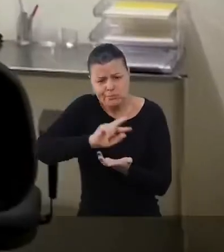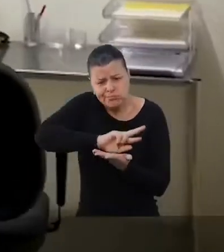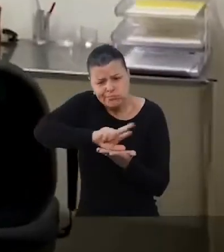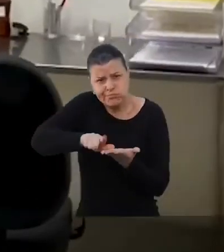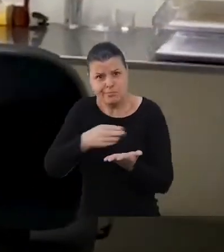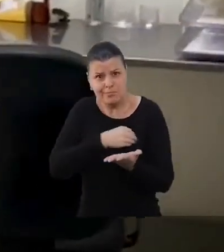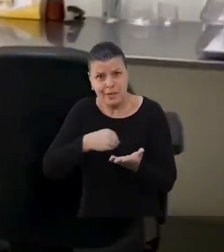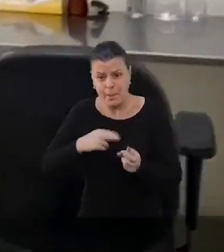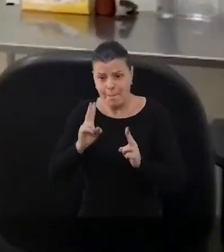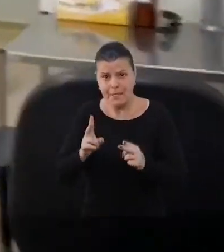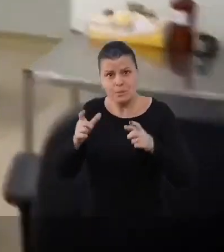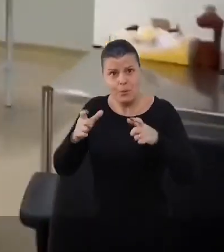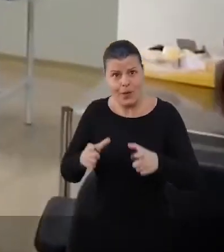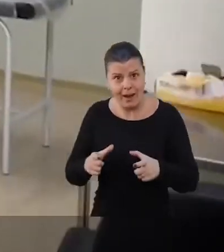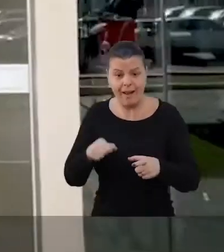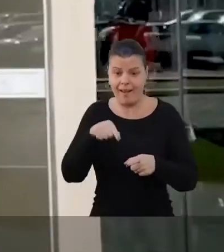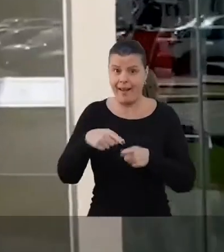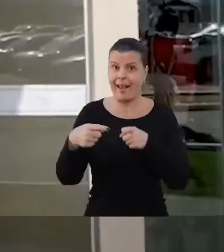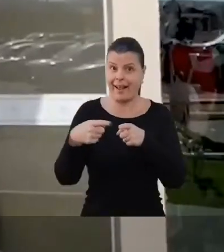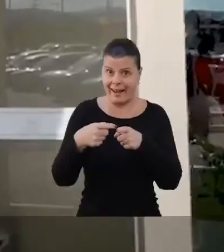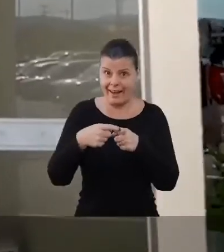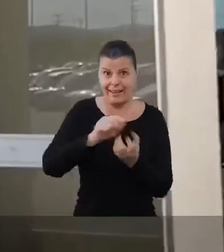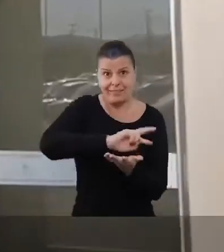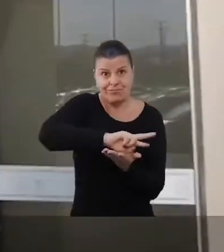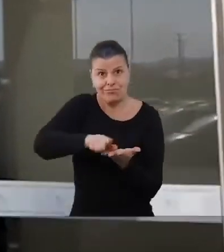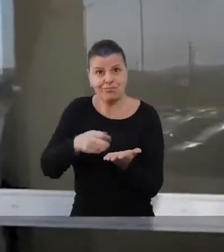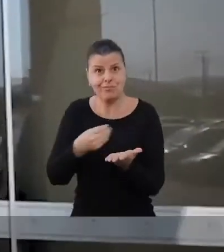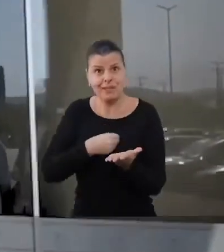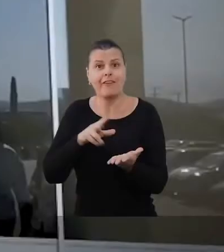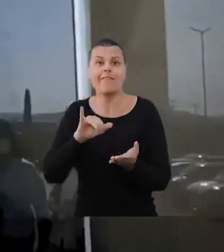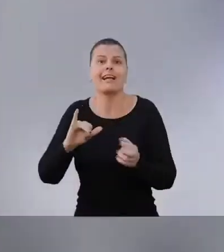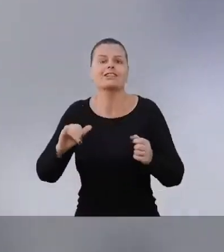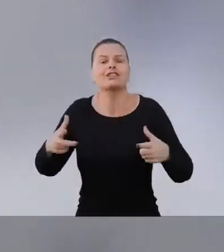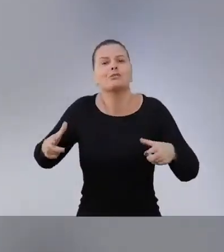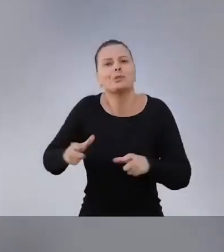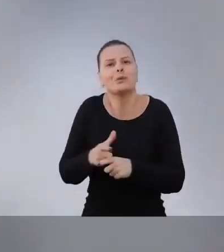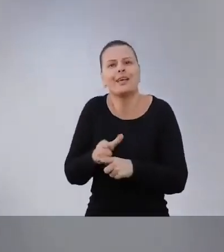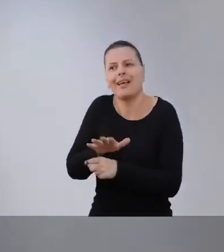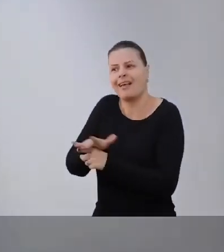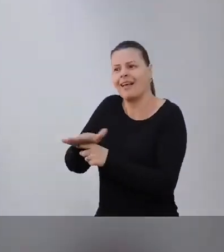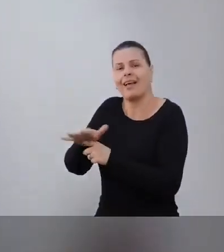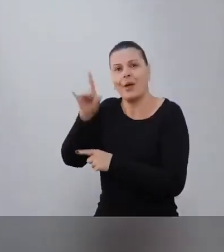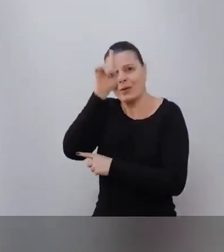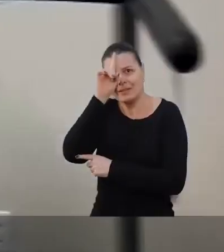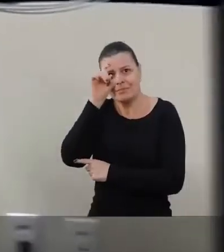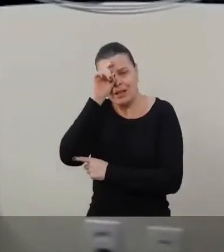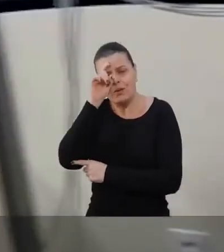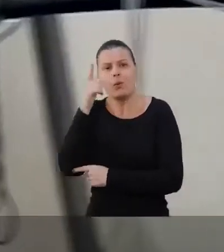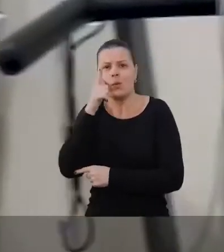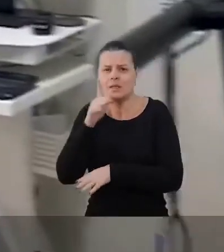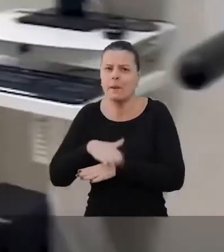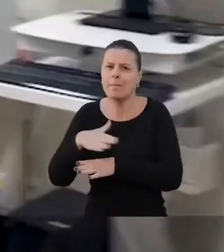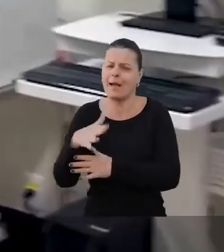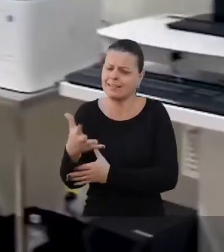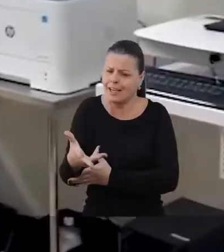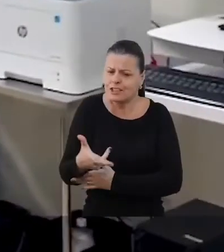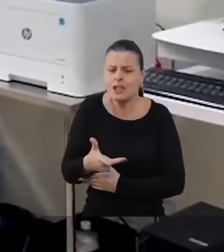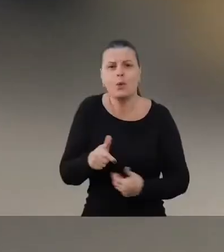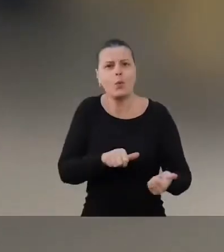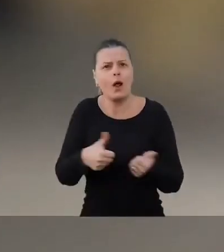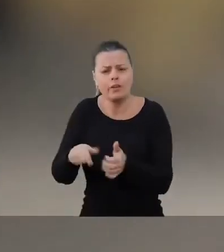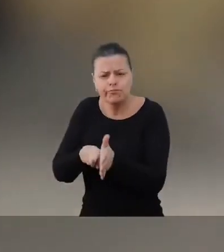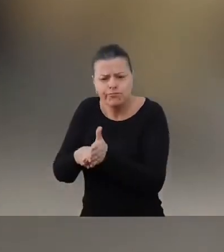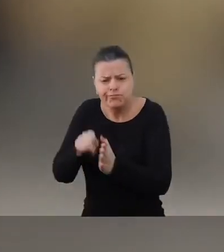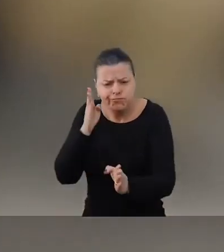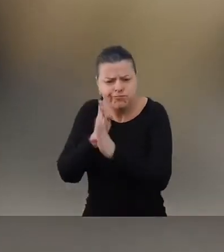especialidades médicas em um mesmo lugar, as clínicas de especialidades irão desafogar os hospitais e garantir mais agilidade e qualidade